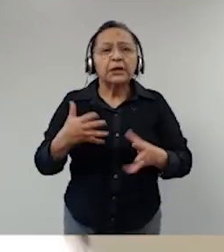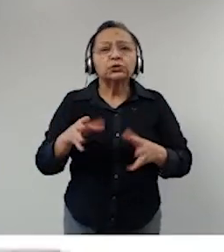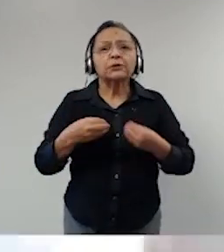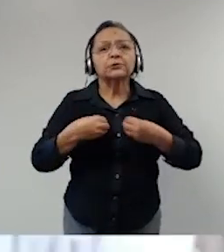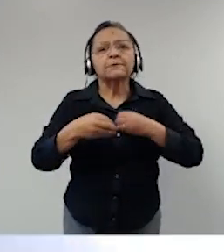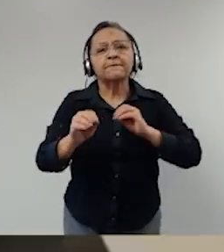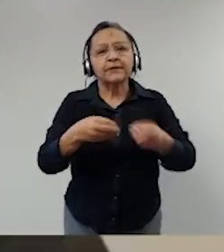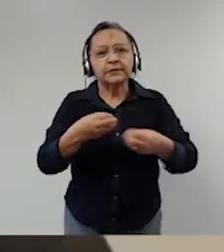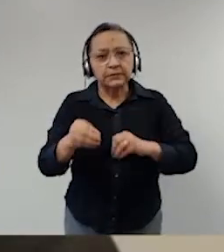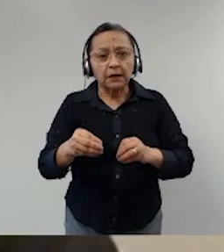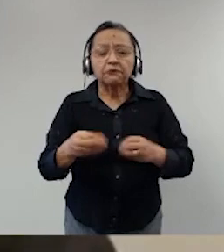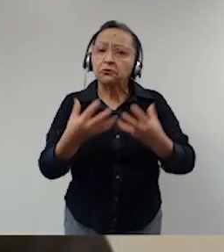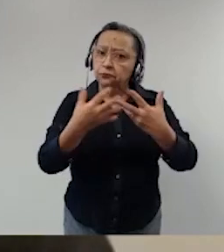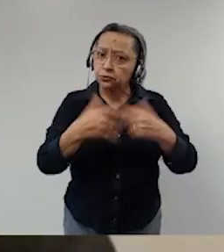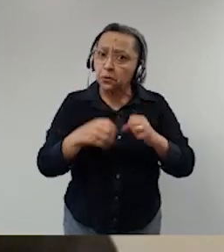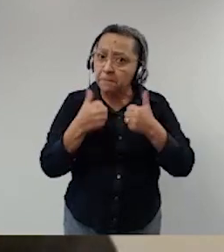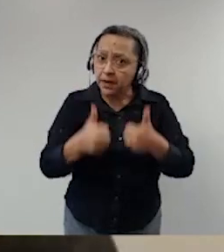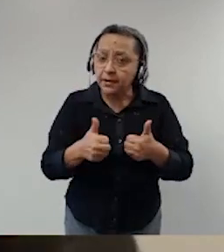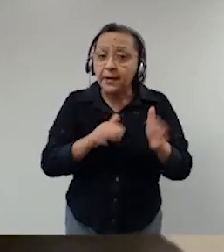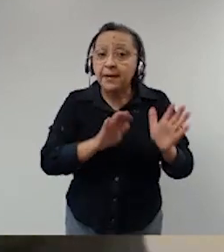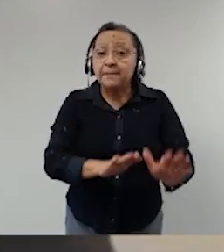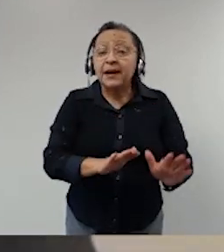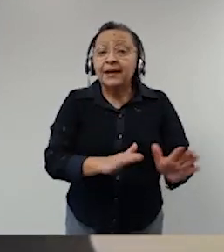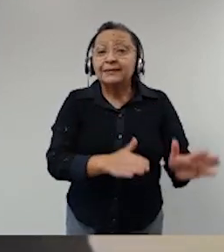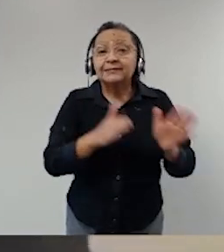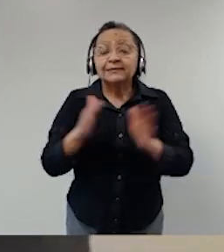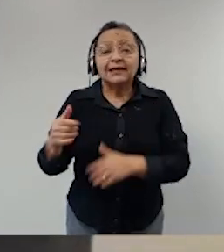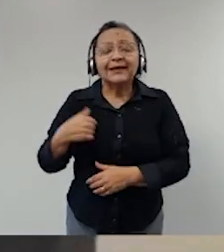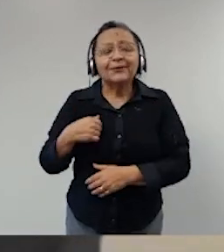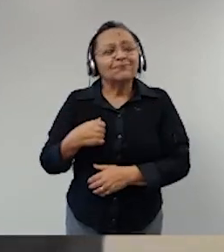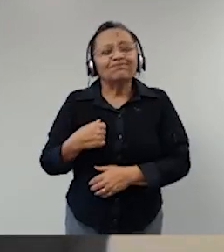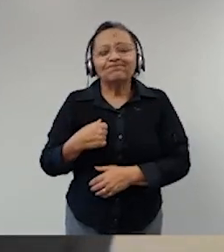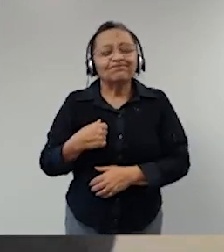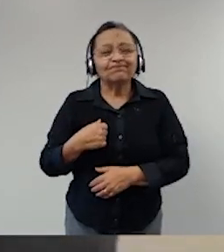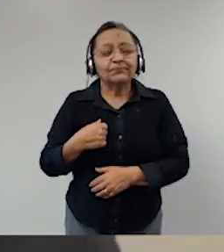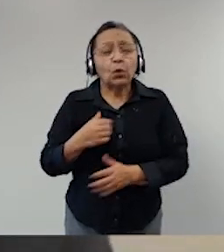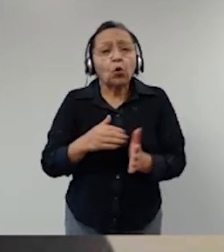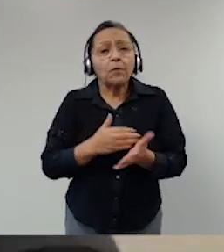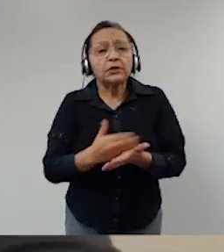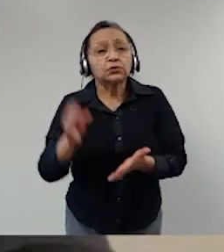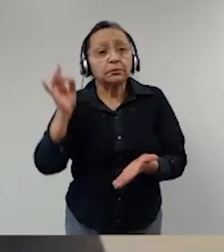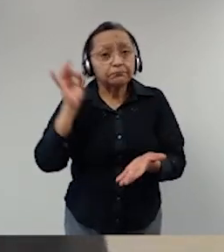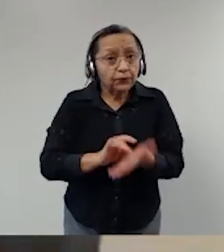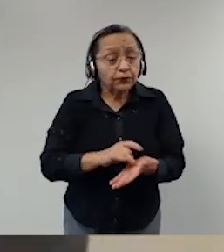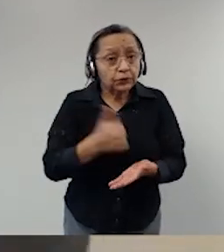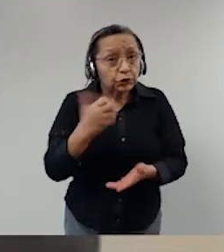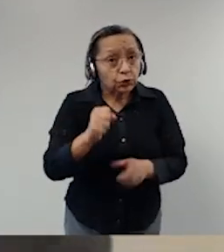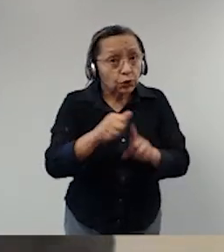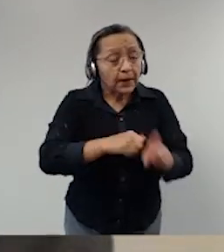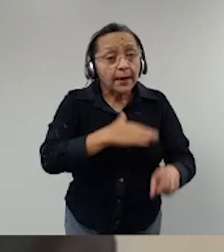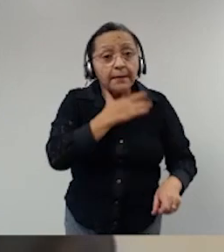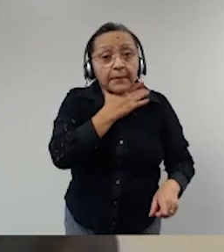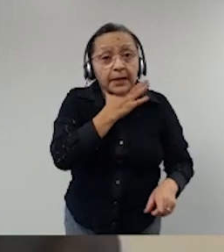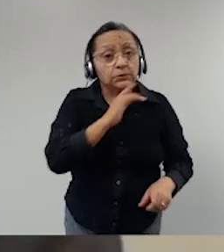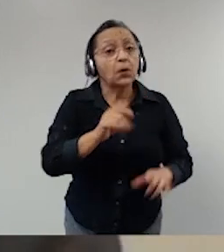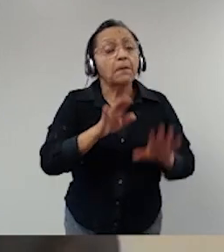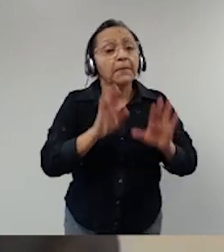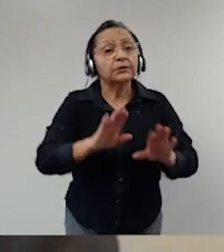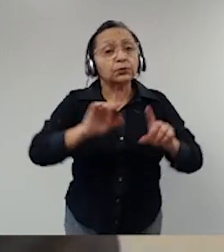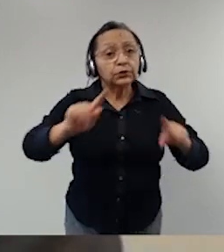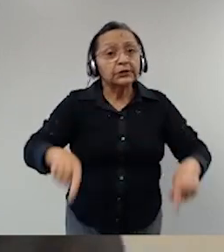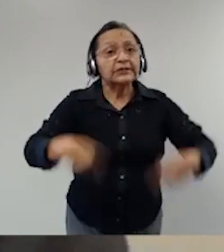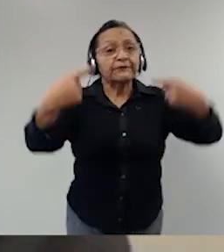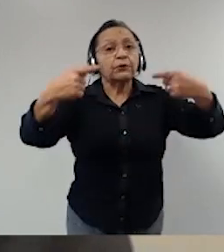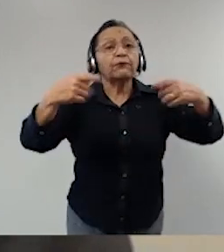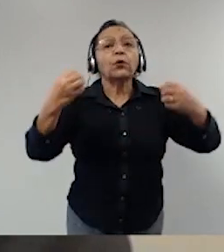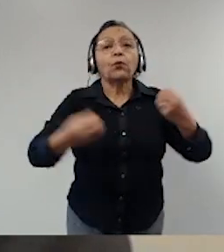e funcionou. Agora, ele não começou realmente a 18 de março, e aí, de facto, o grande desafio que pôs às sociedades de